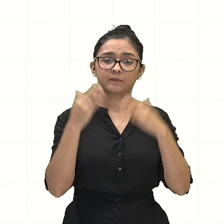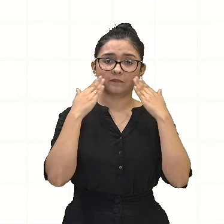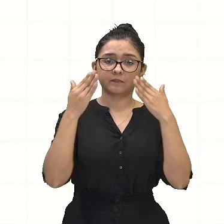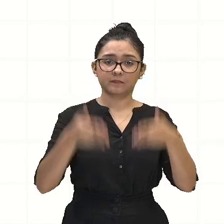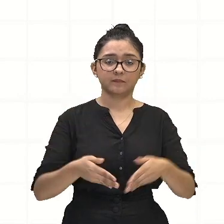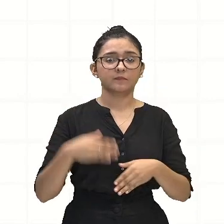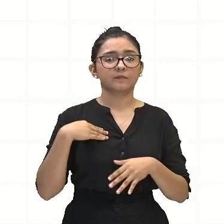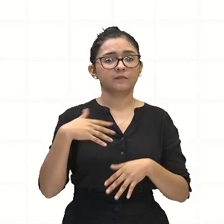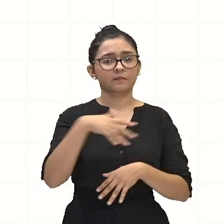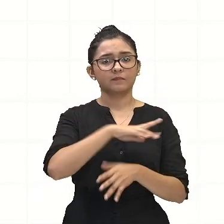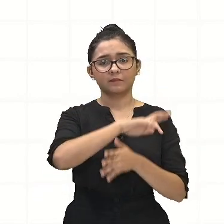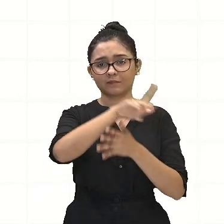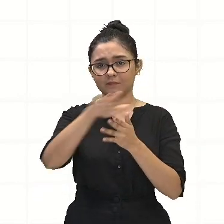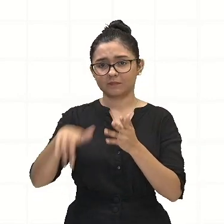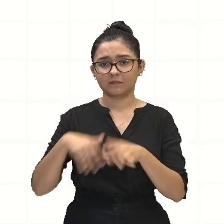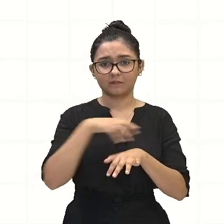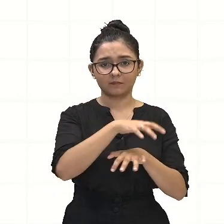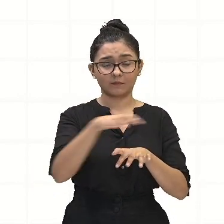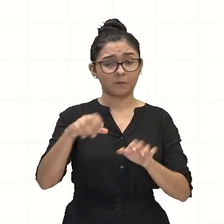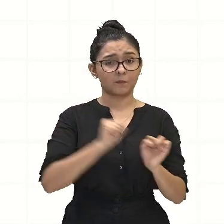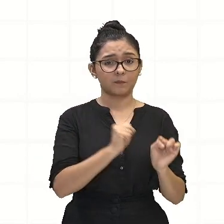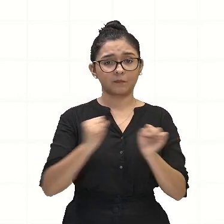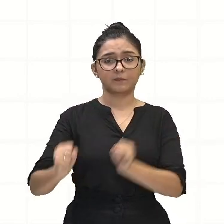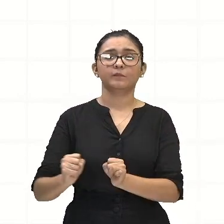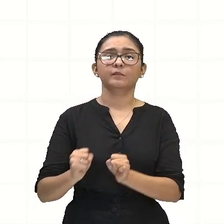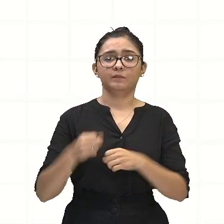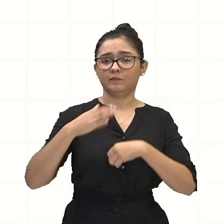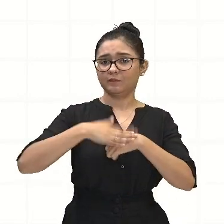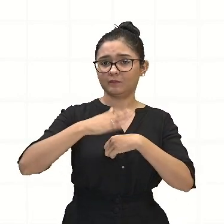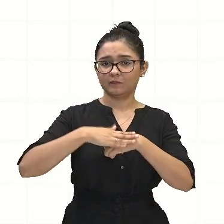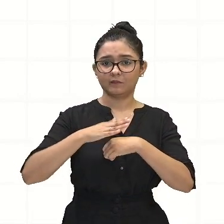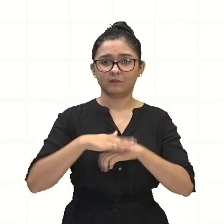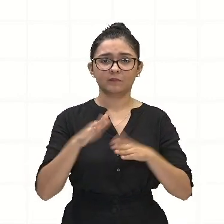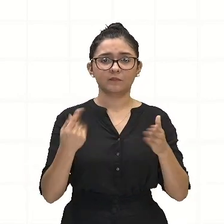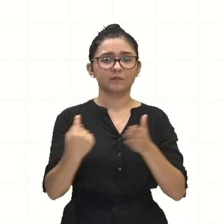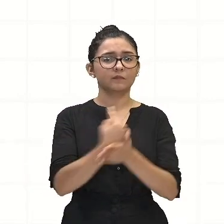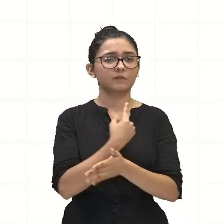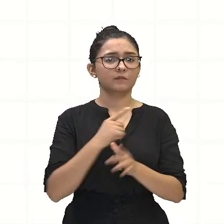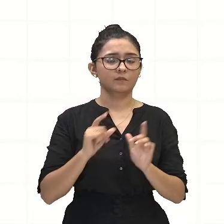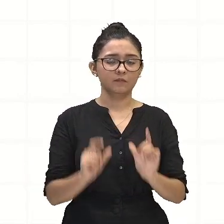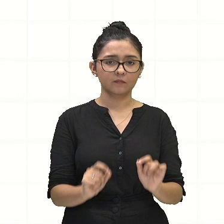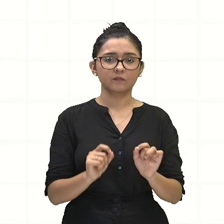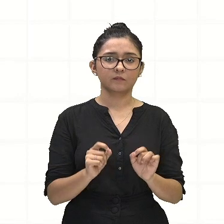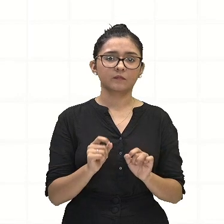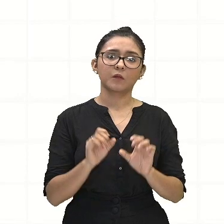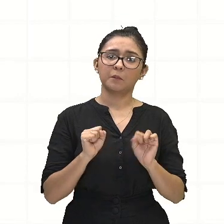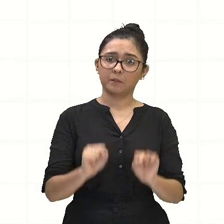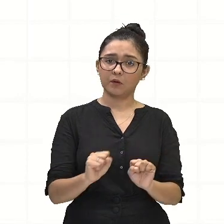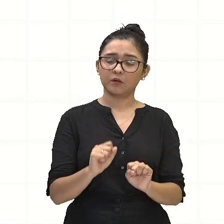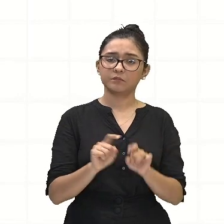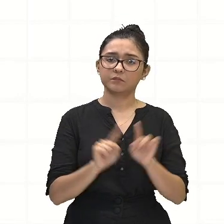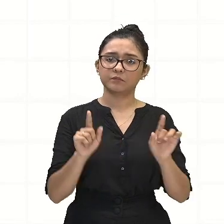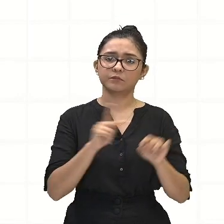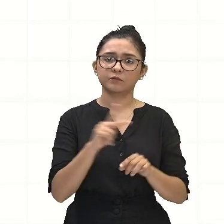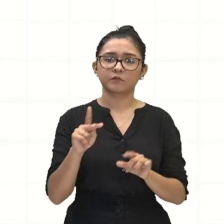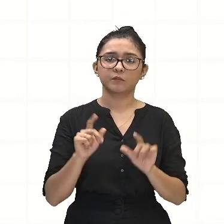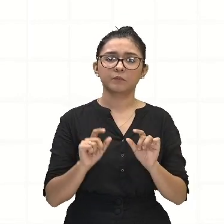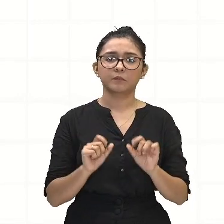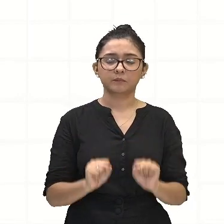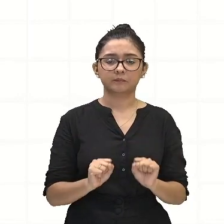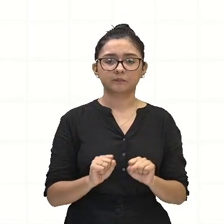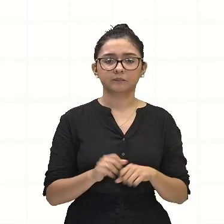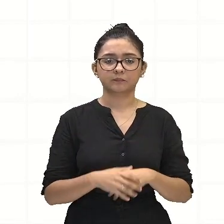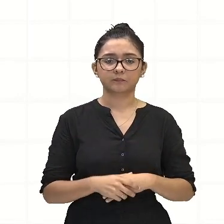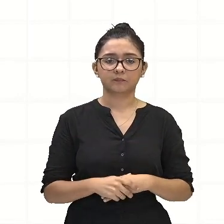centralizar várias esferas do poder para si. Aí você me pergunta, pode gerar uma dúvida, mas professora, aqui